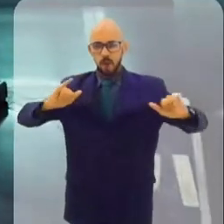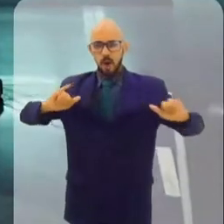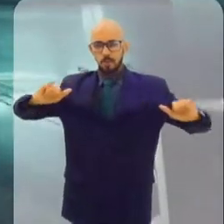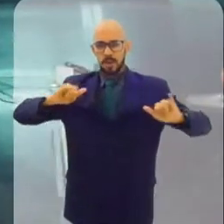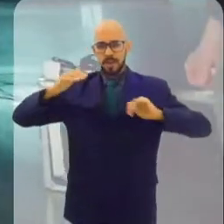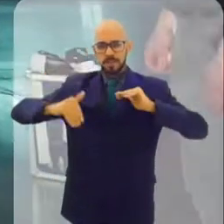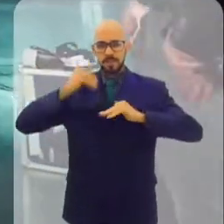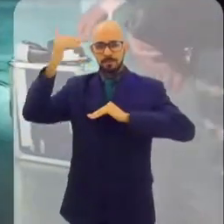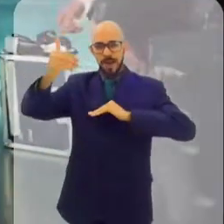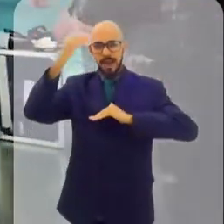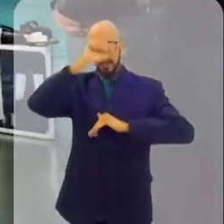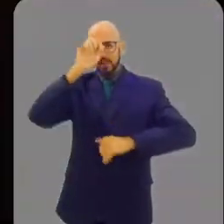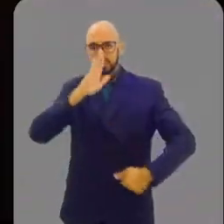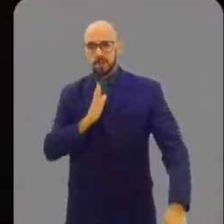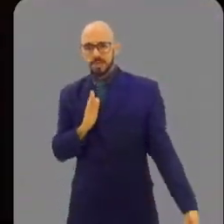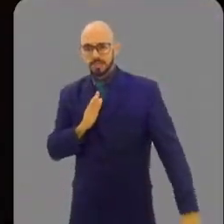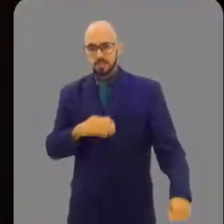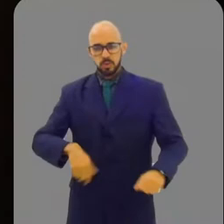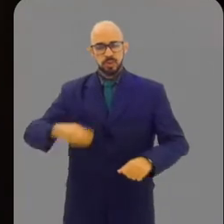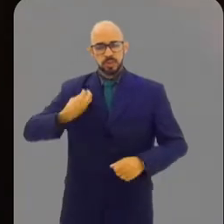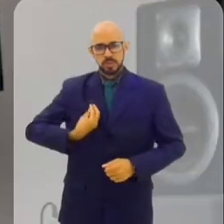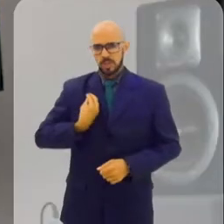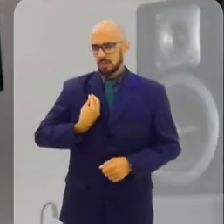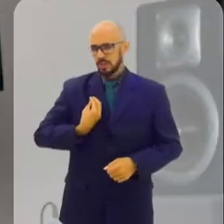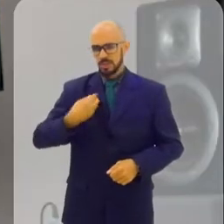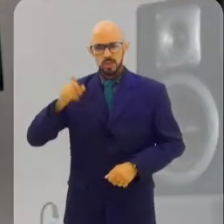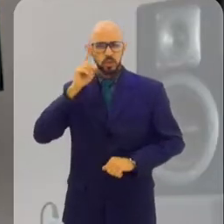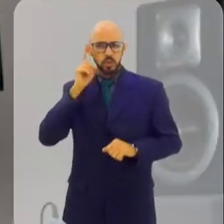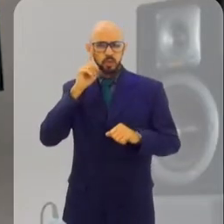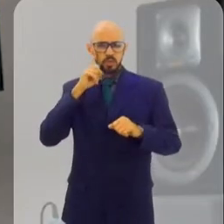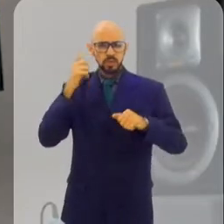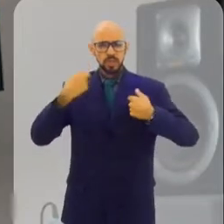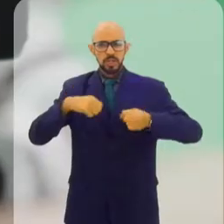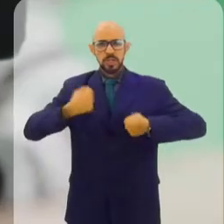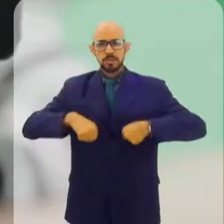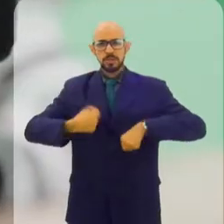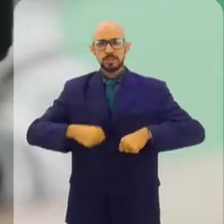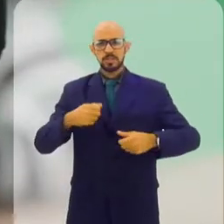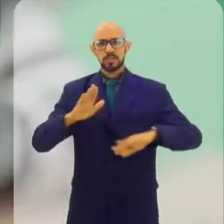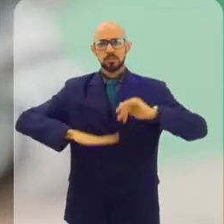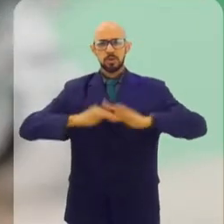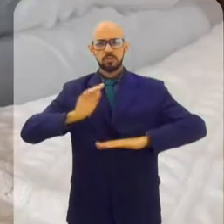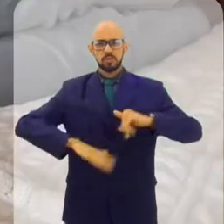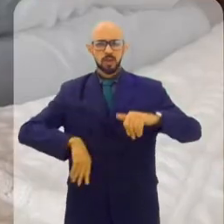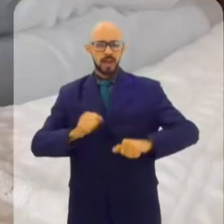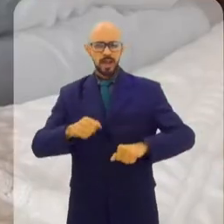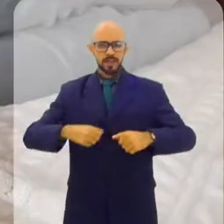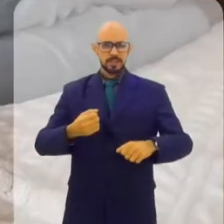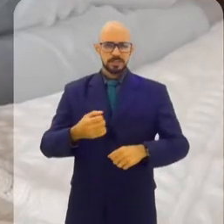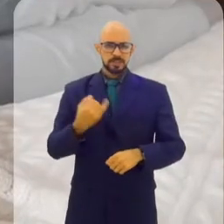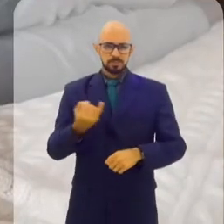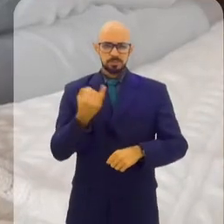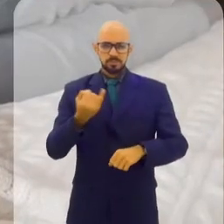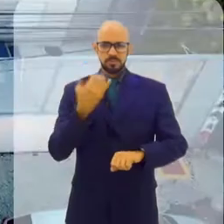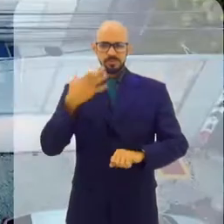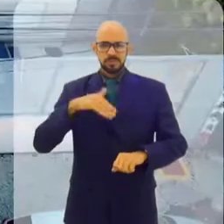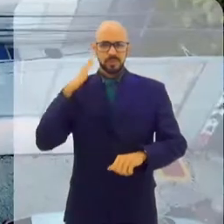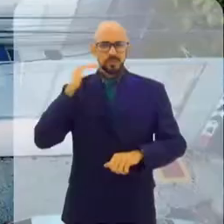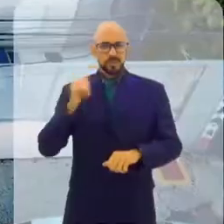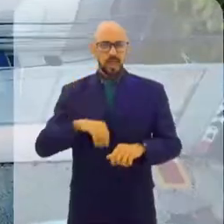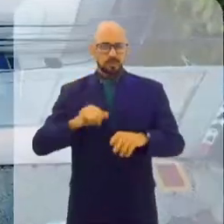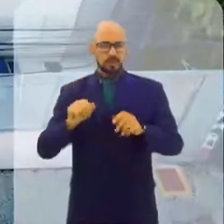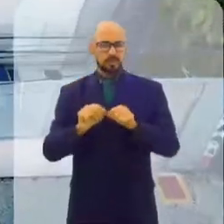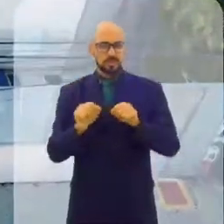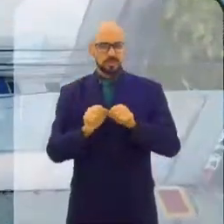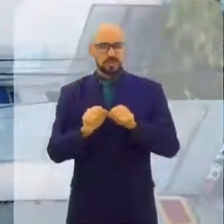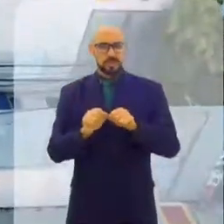atravessa fronteiras. Que se atualiza todos os dias e exige profissionais cada vez mais criativos e qualificados.